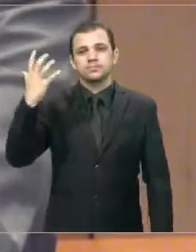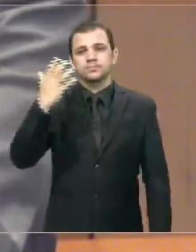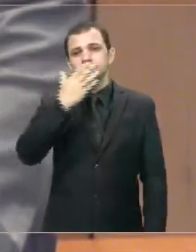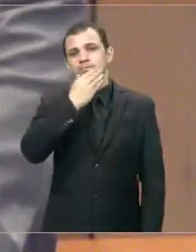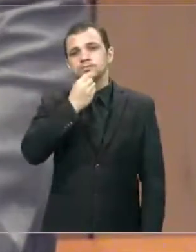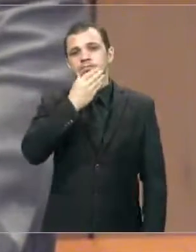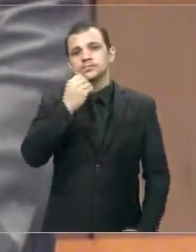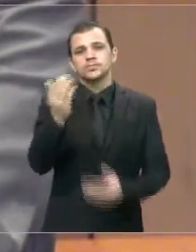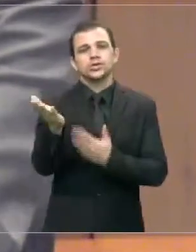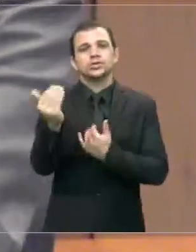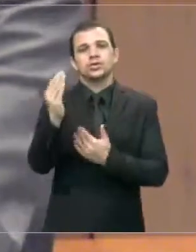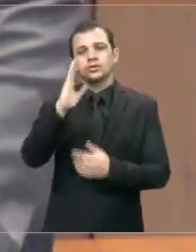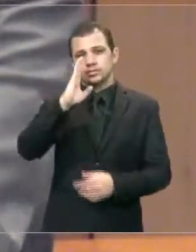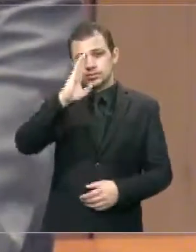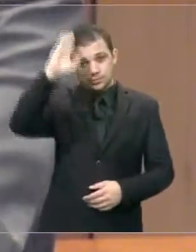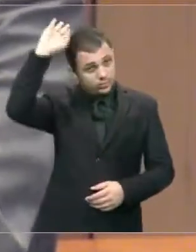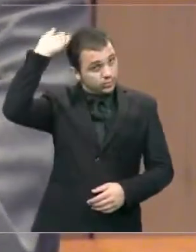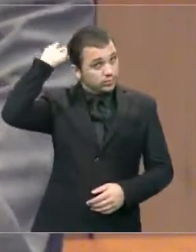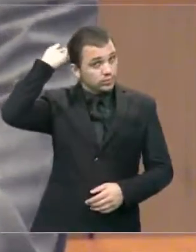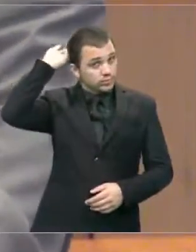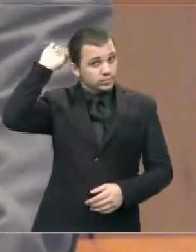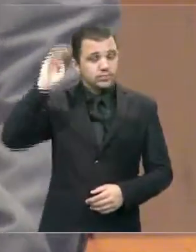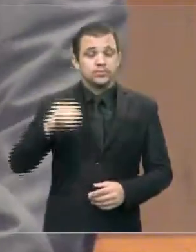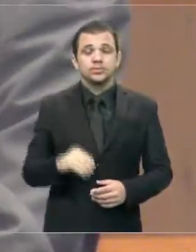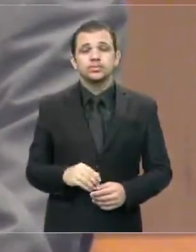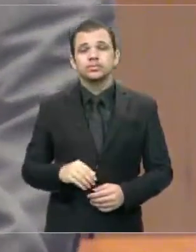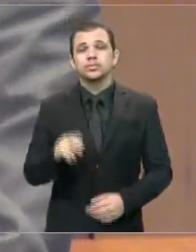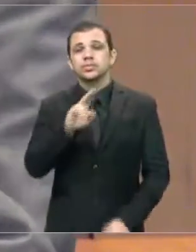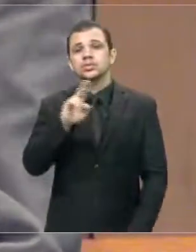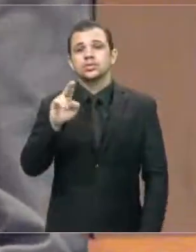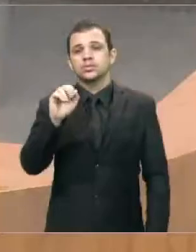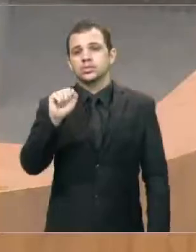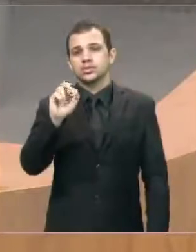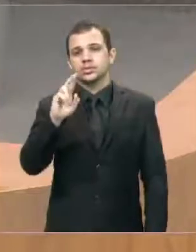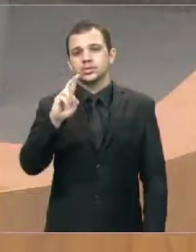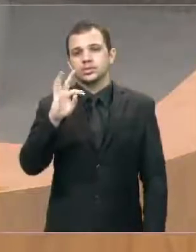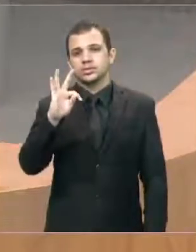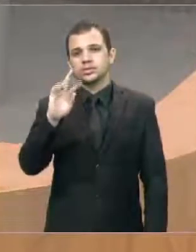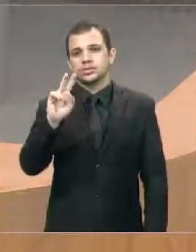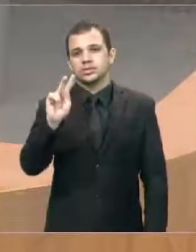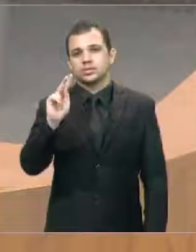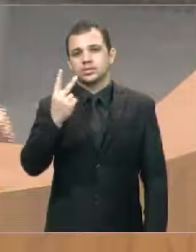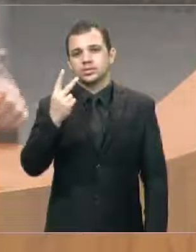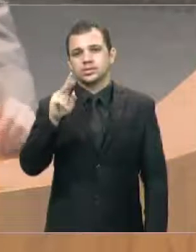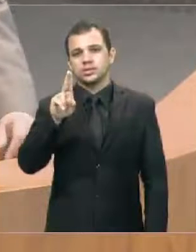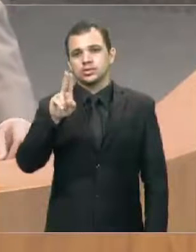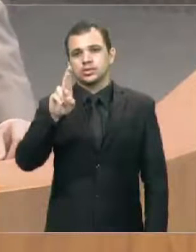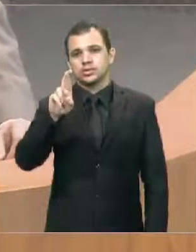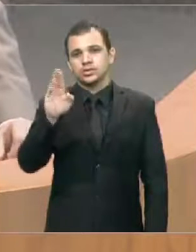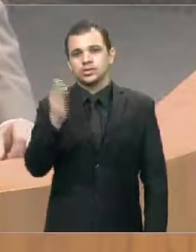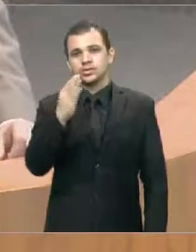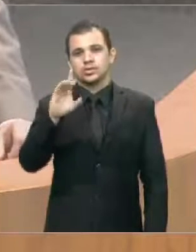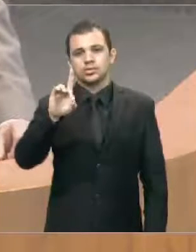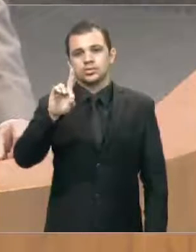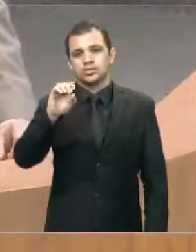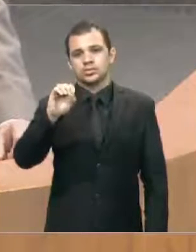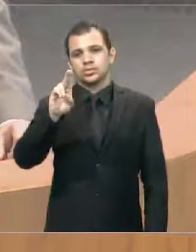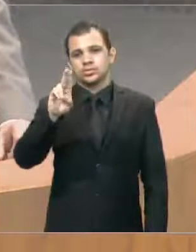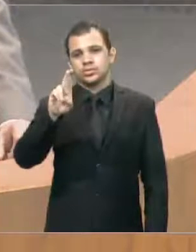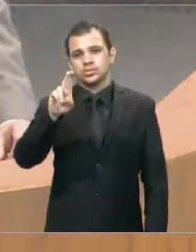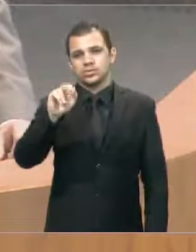jovem bombeiro chamado Arthur Dourado da Silva.